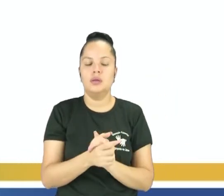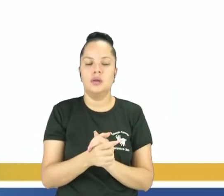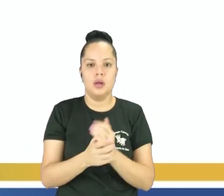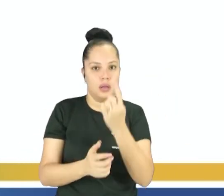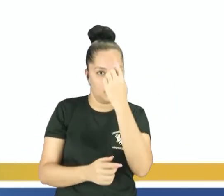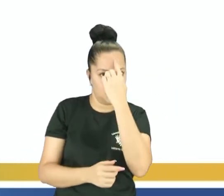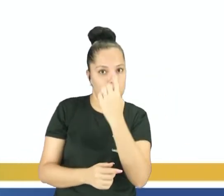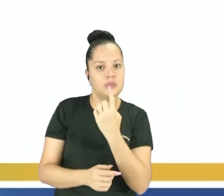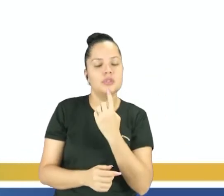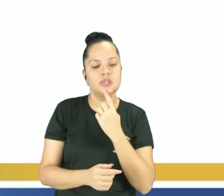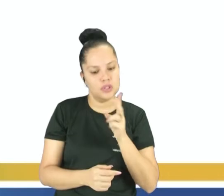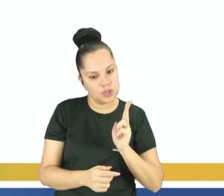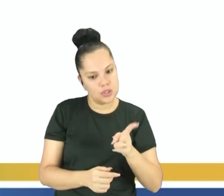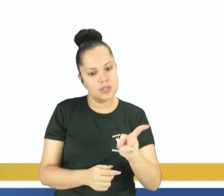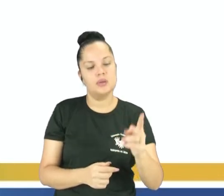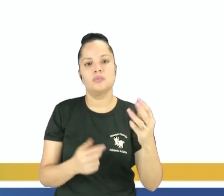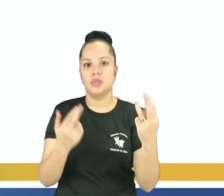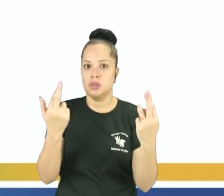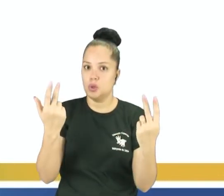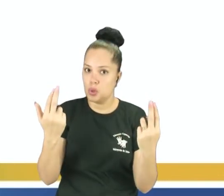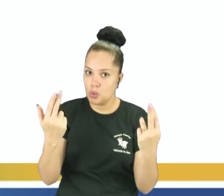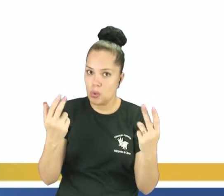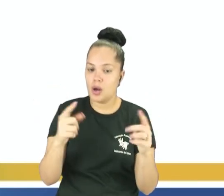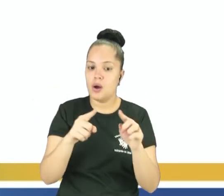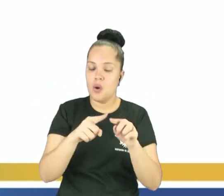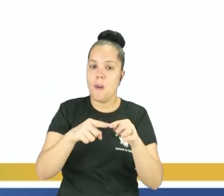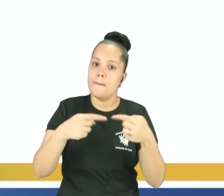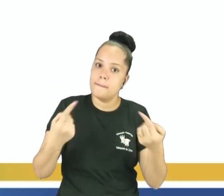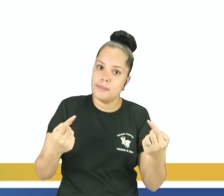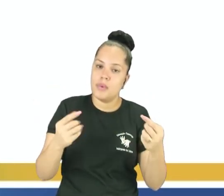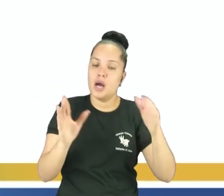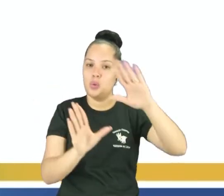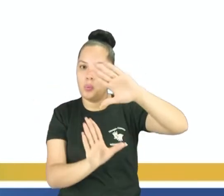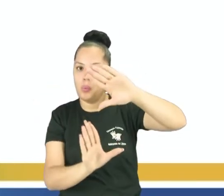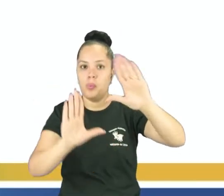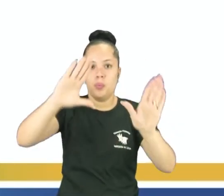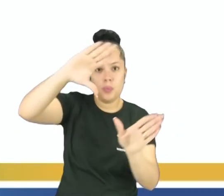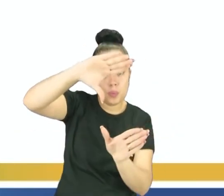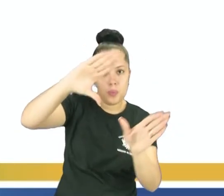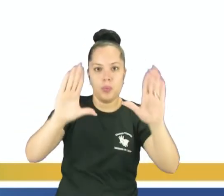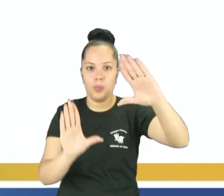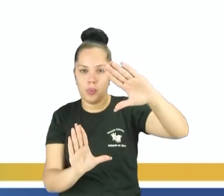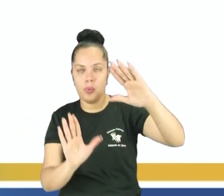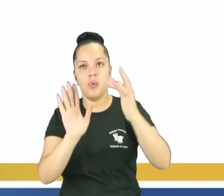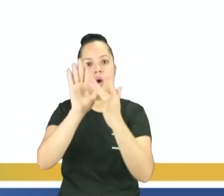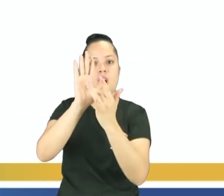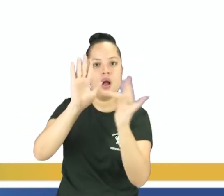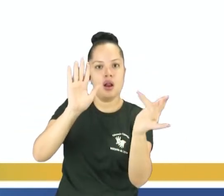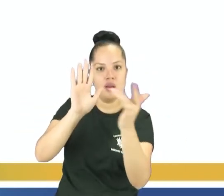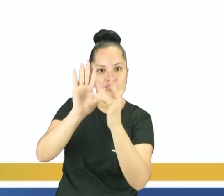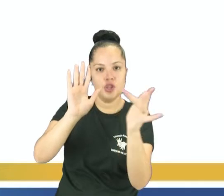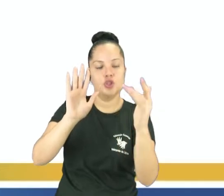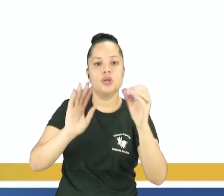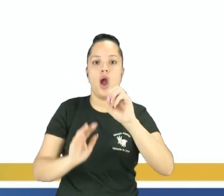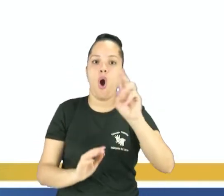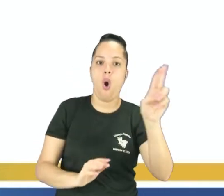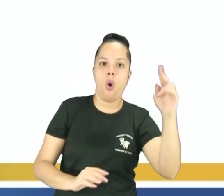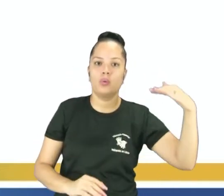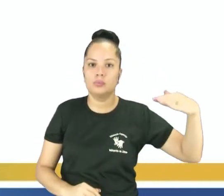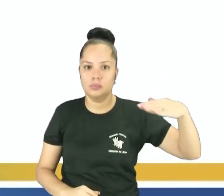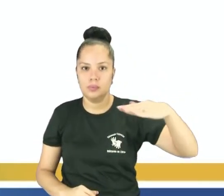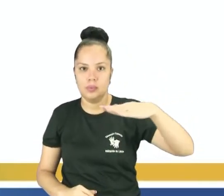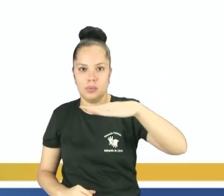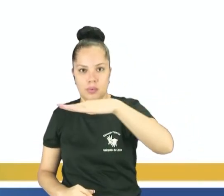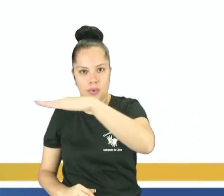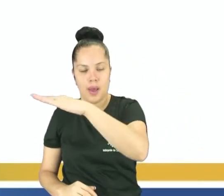iguais às primeiras. A única diferença é que uma hora eu vou rodar, uma hora eu vou refletir e outra hora eu só vou andar com essas figuras. Mas as figuras obtidas são